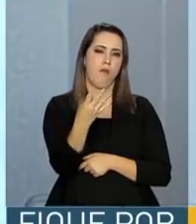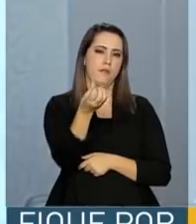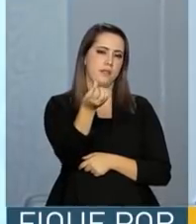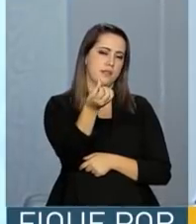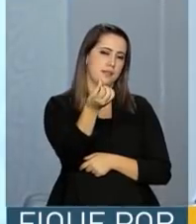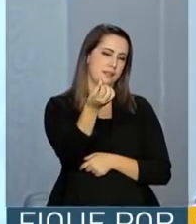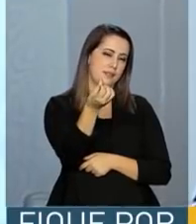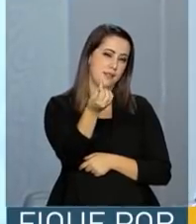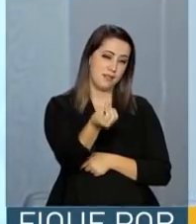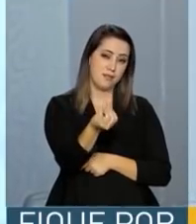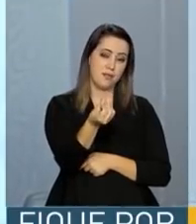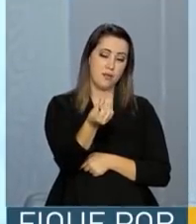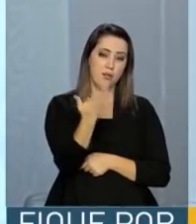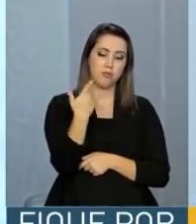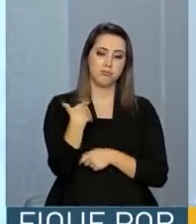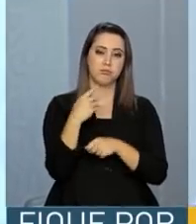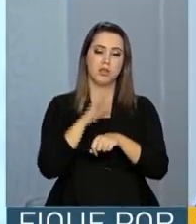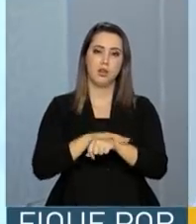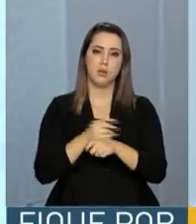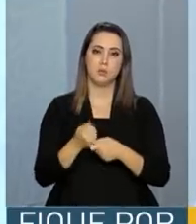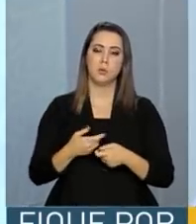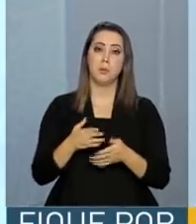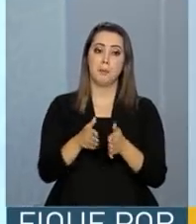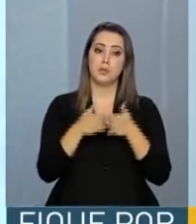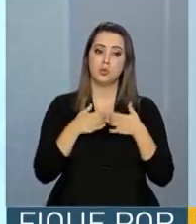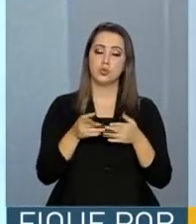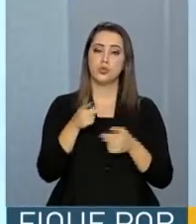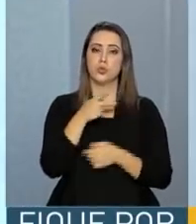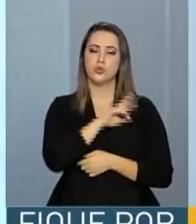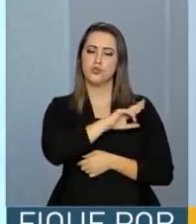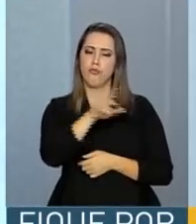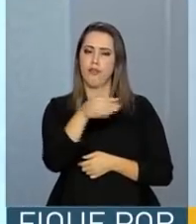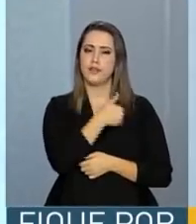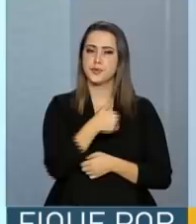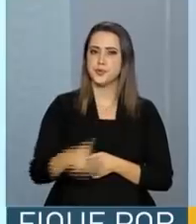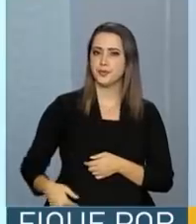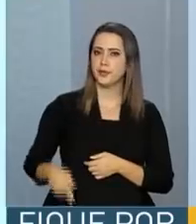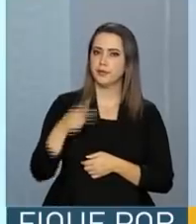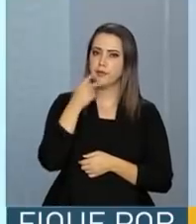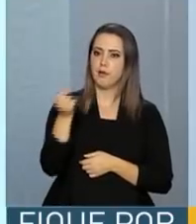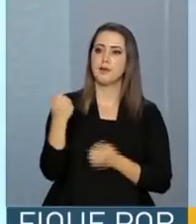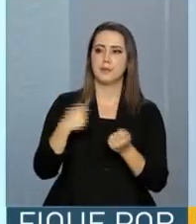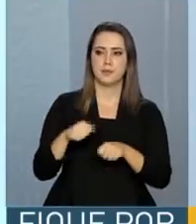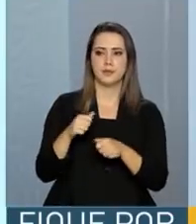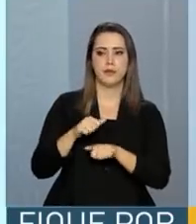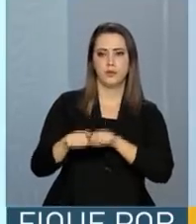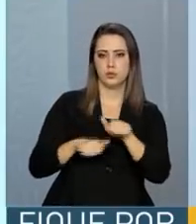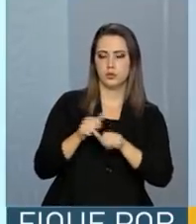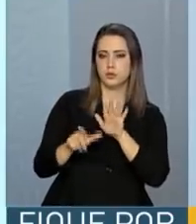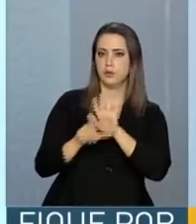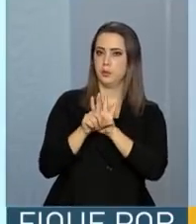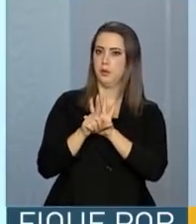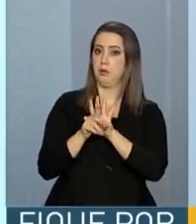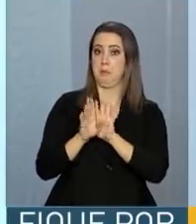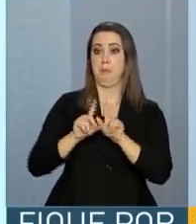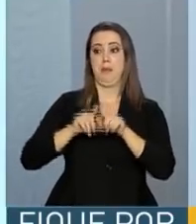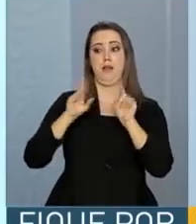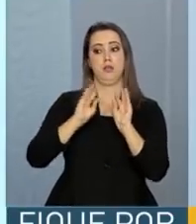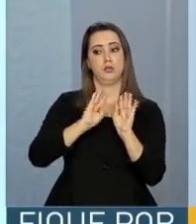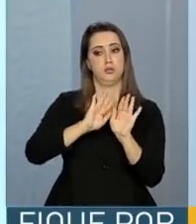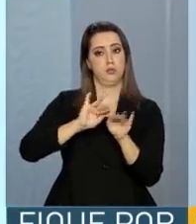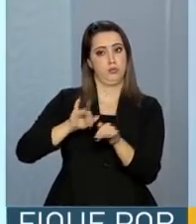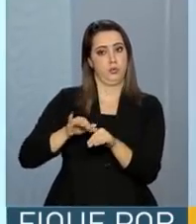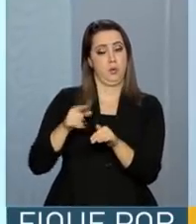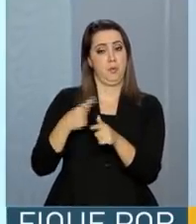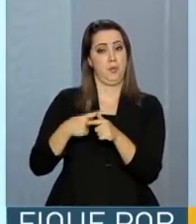trabalho durante muito tempo e pleiteou e muitos governos falaram em fazer uma modernização trabalhista não levaram adiante como havia